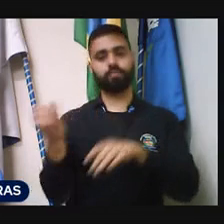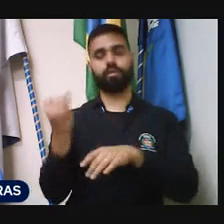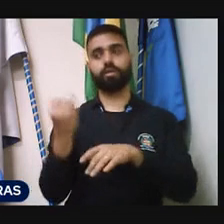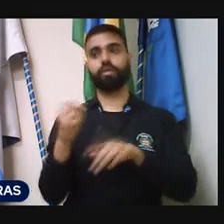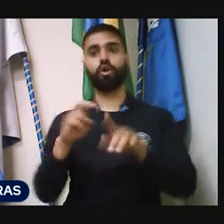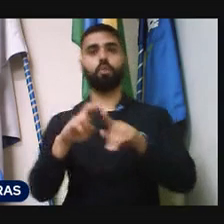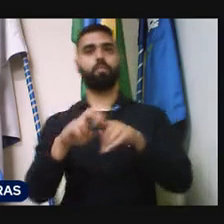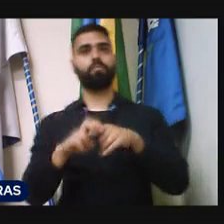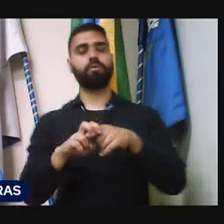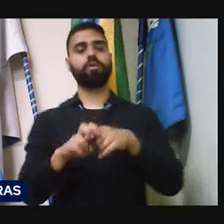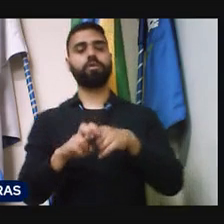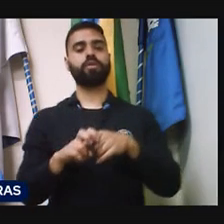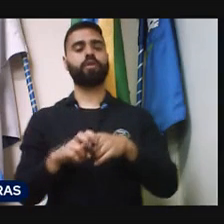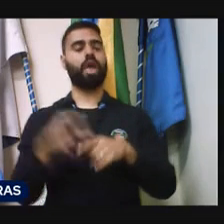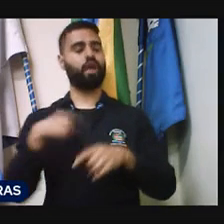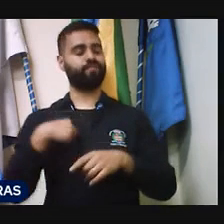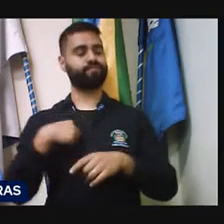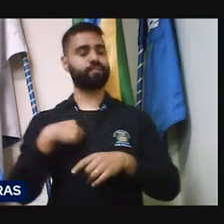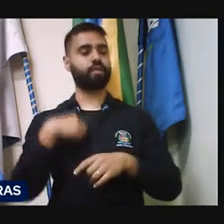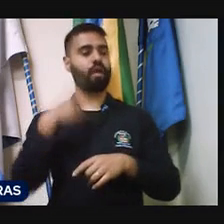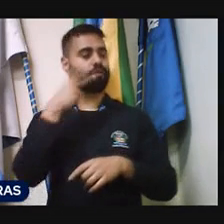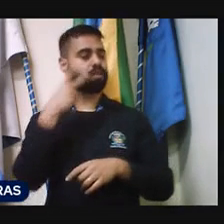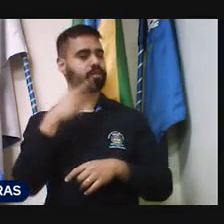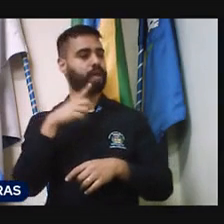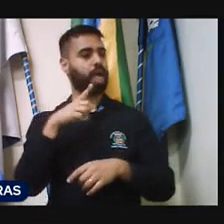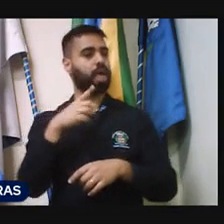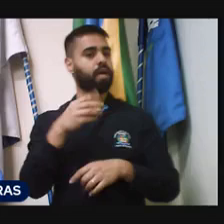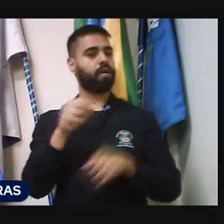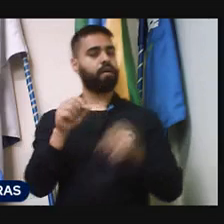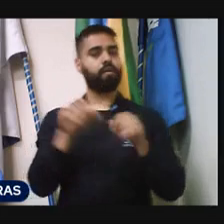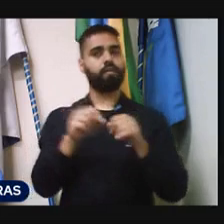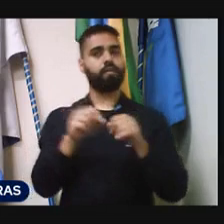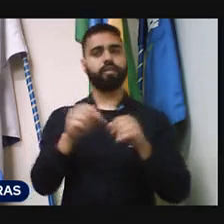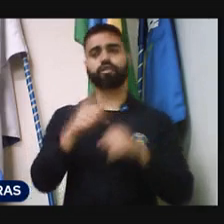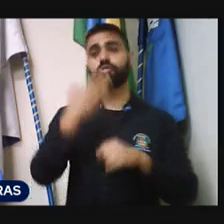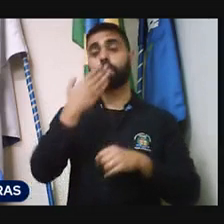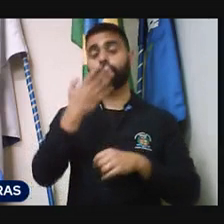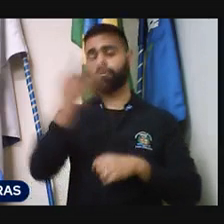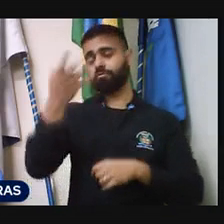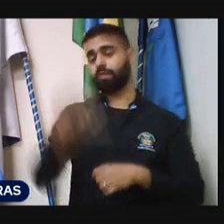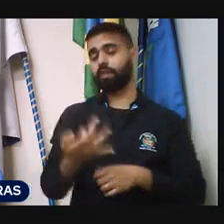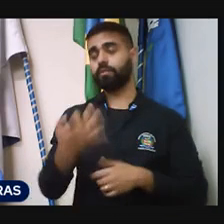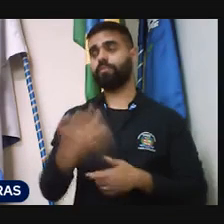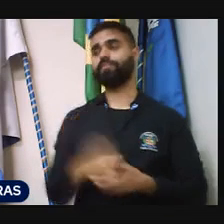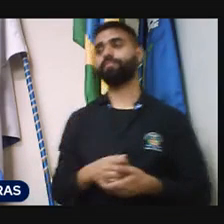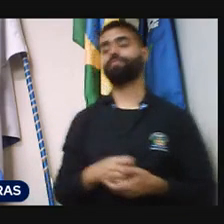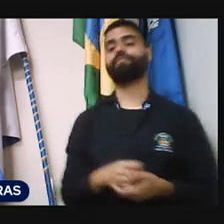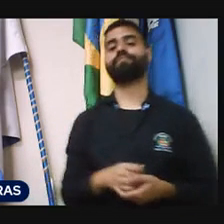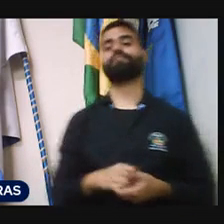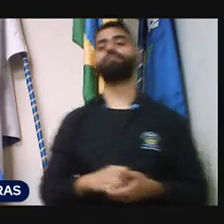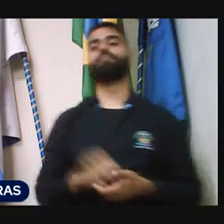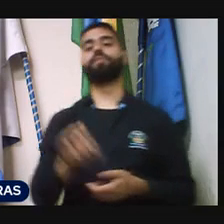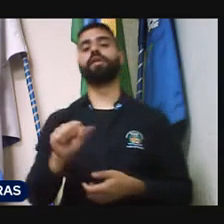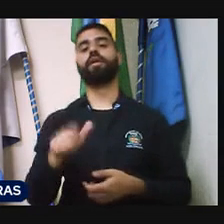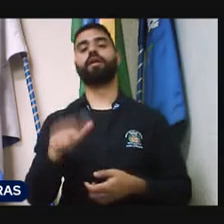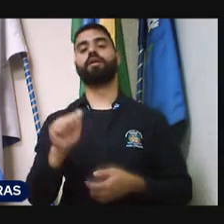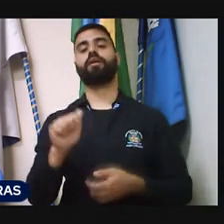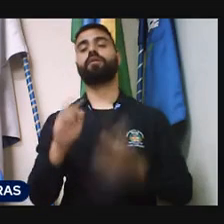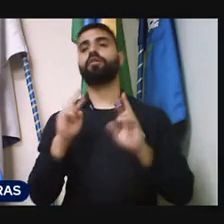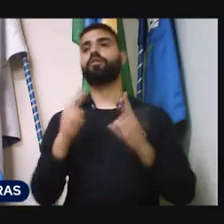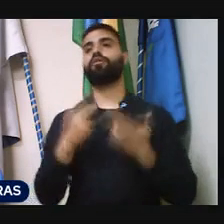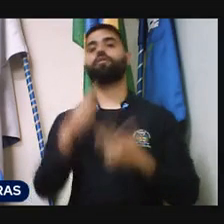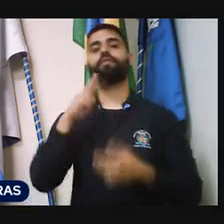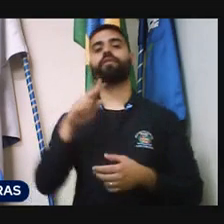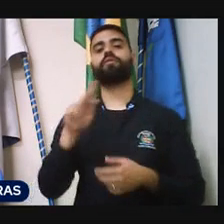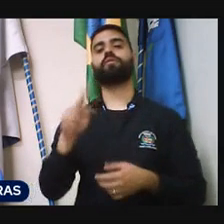dessa forma esse Vereador no cumprimento de suas funções em fazer Tais pedidos de esclarecimento sala das sessões Doze de agosto